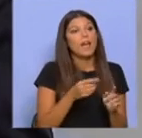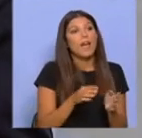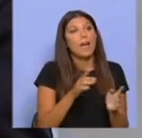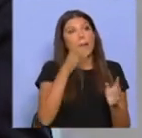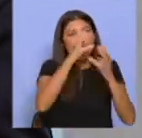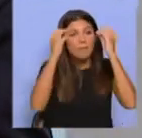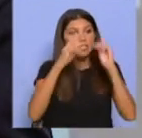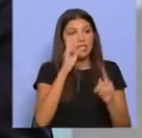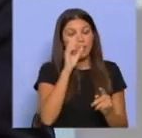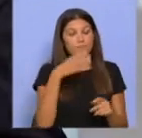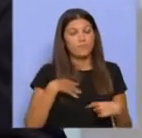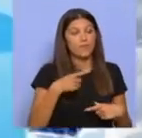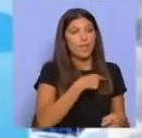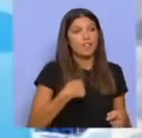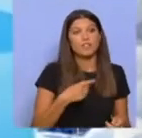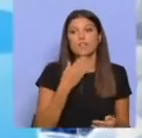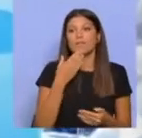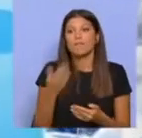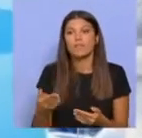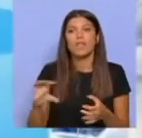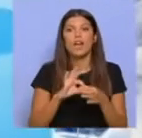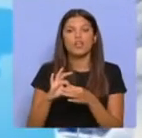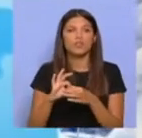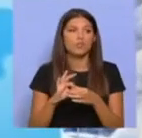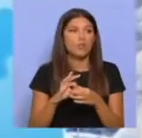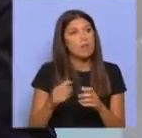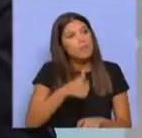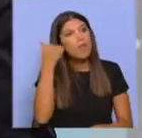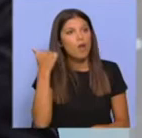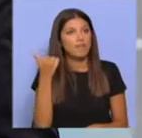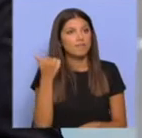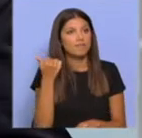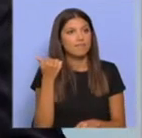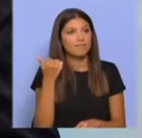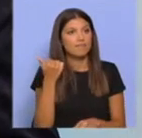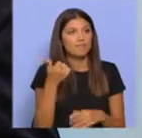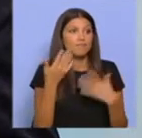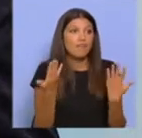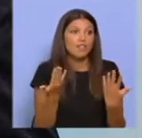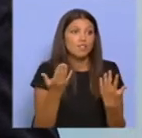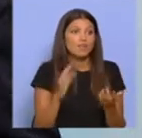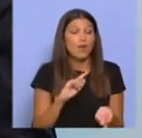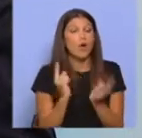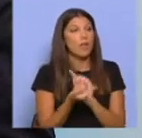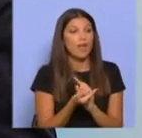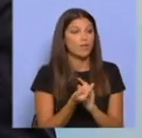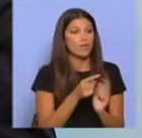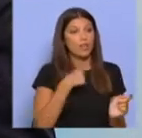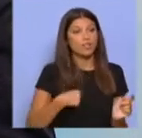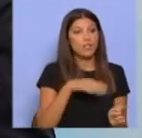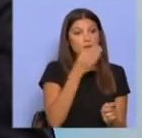esse início de pandemia. Se tivesse havido essa reação, seguramente não teria tido a dimensão que teve a pandemia. Mas hoje,